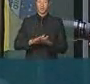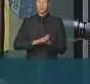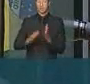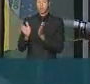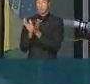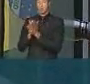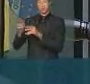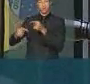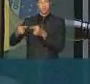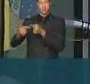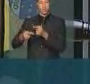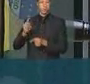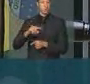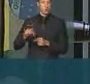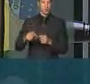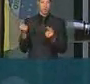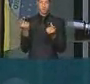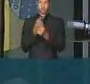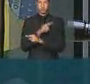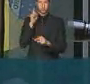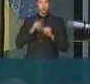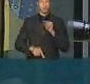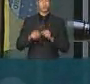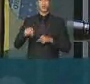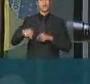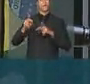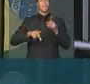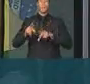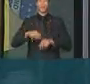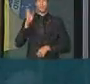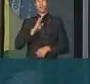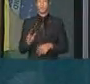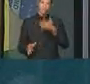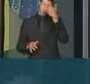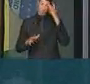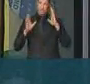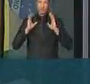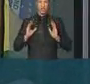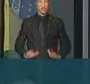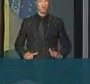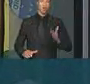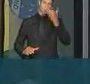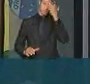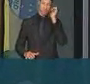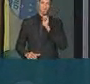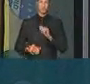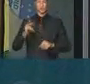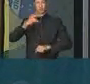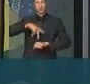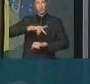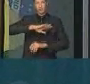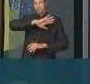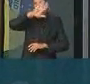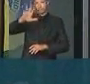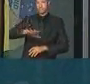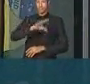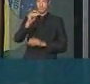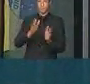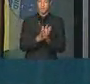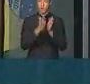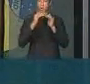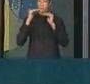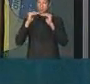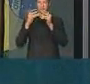partido político não é oposição é o povo brasileiro são cidadãos cidadãs de todo o país de todas as classes